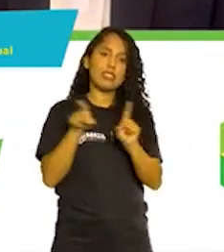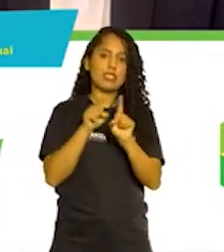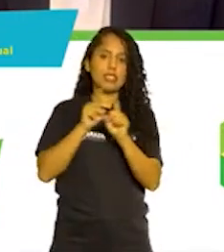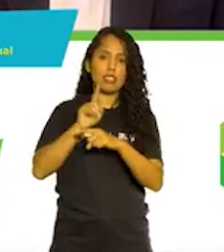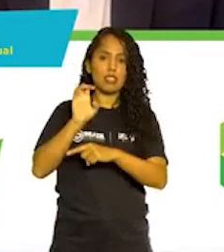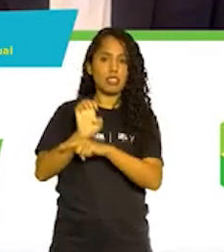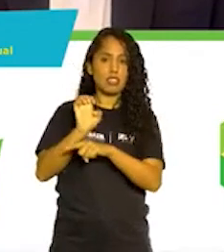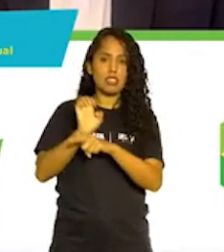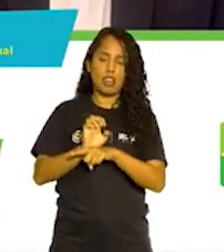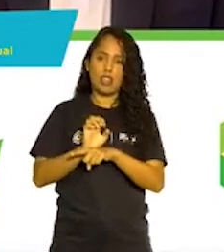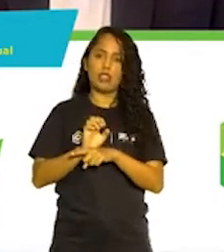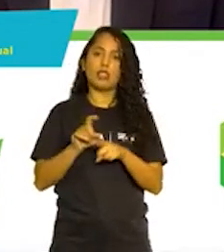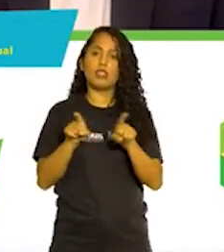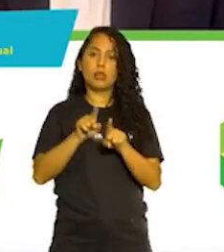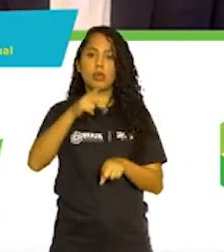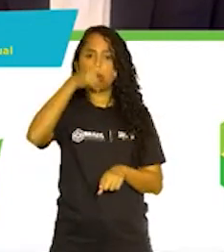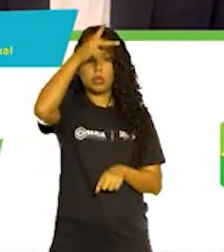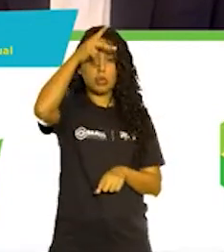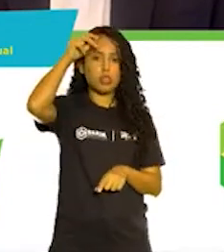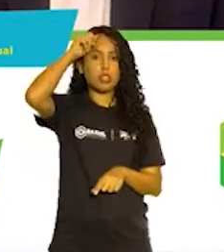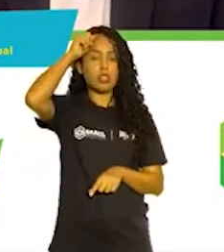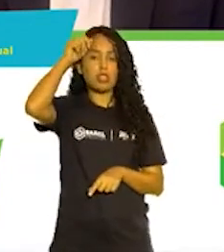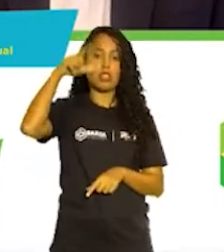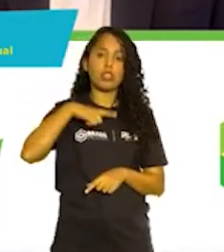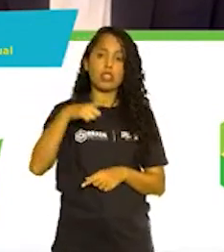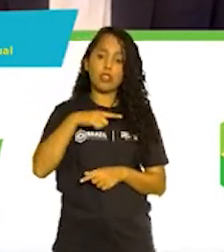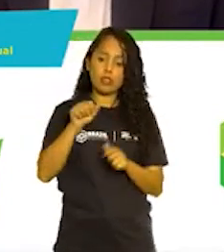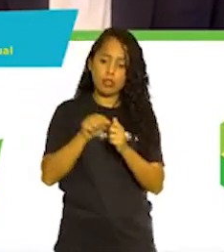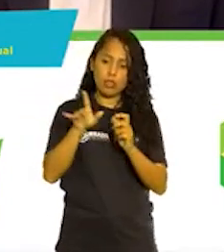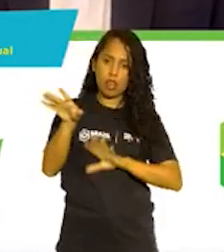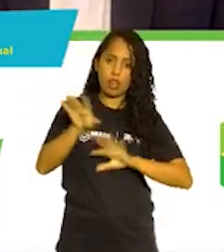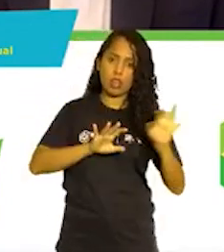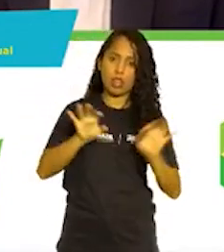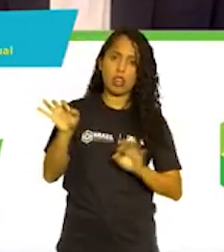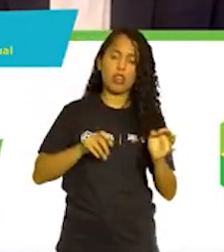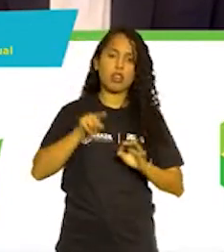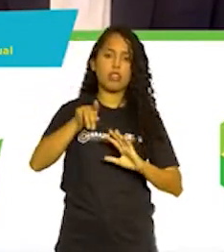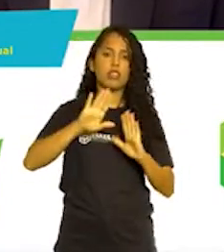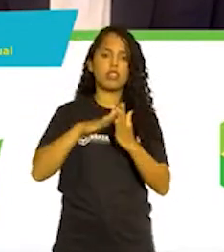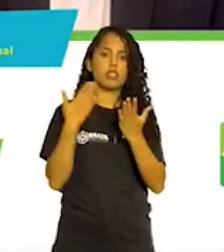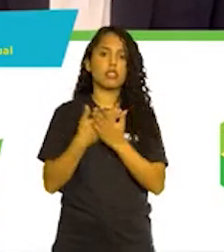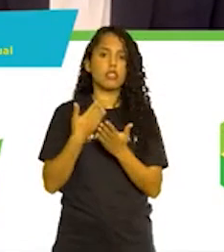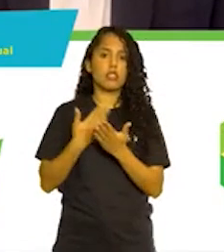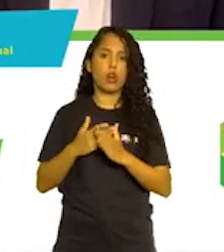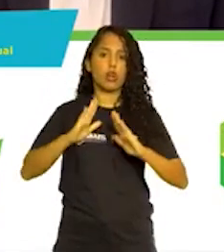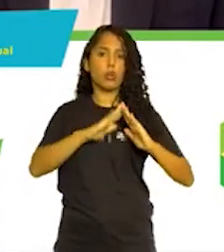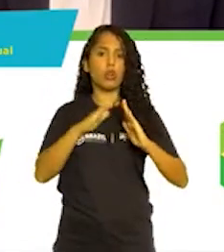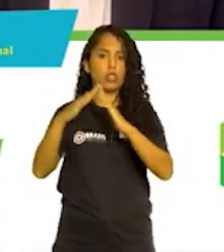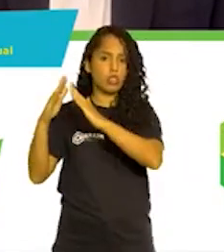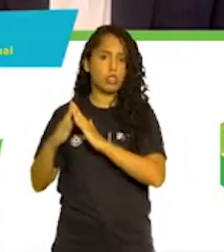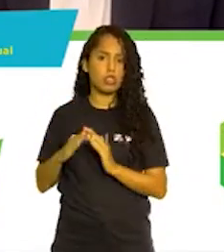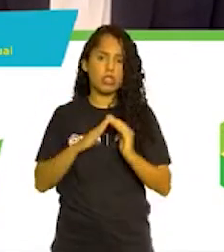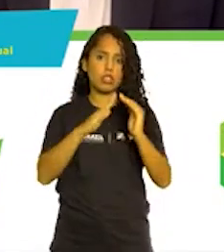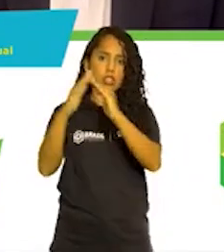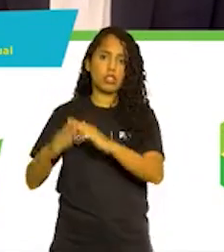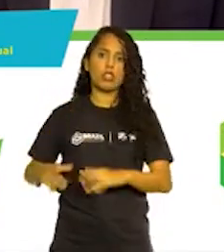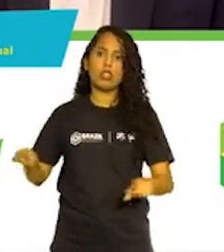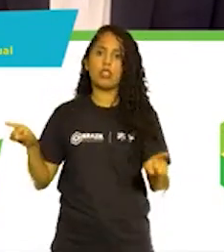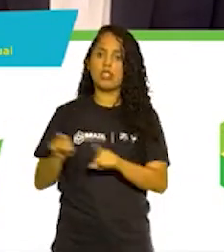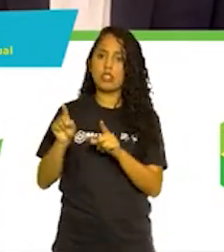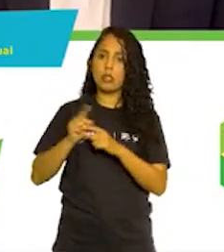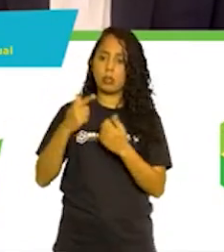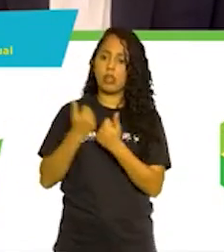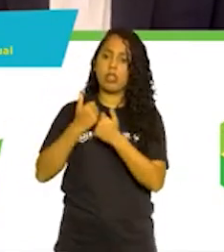Estado, o município, que no final das contas executam essas políticas, a escola, a moradia, a